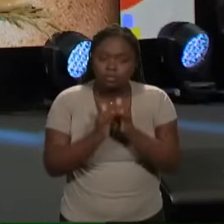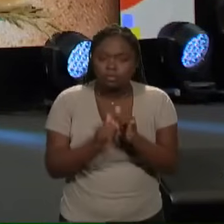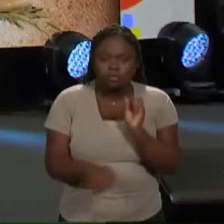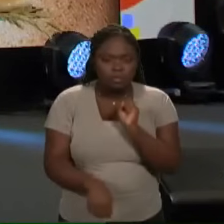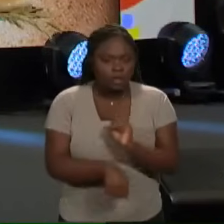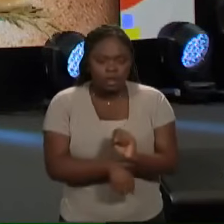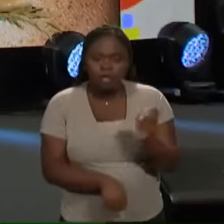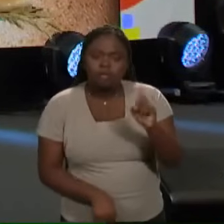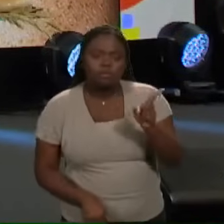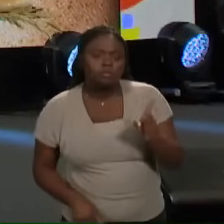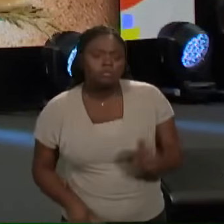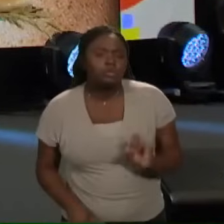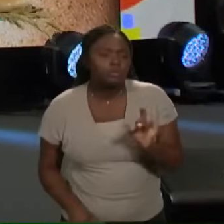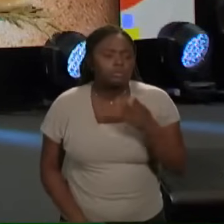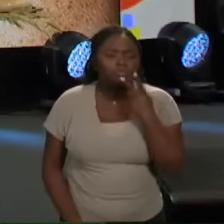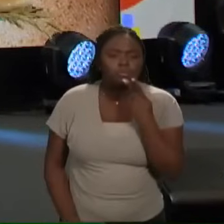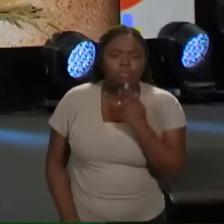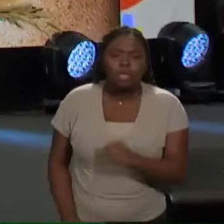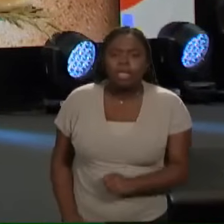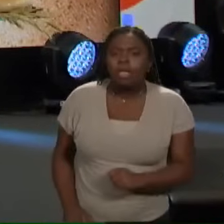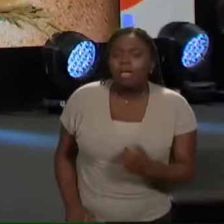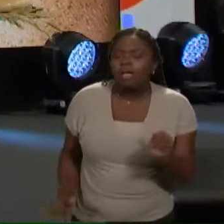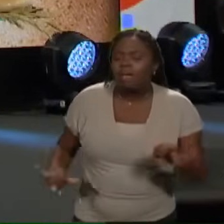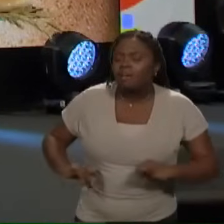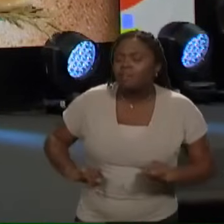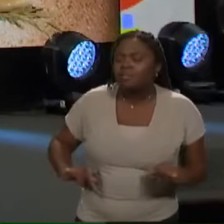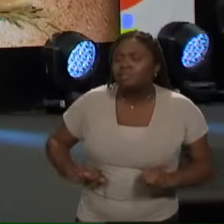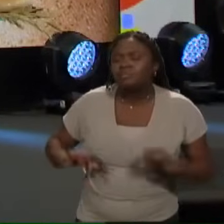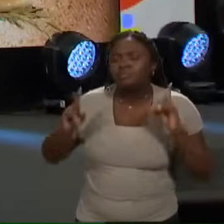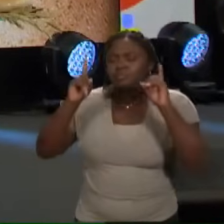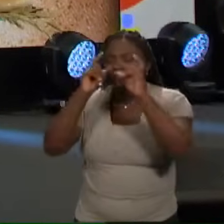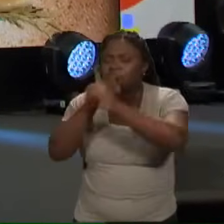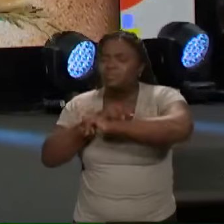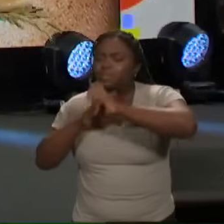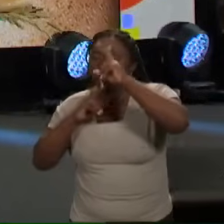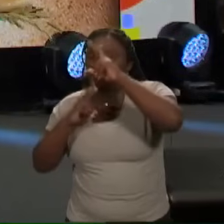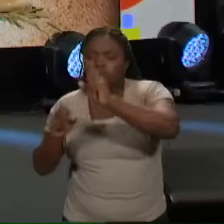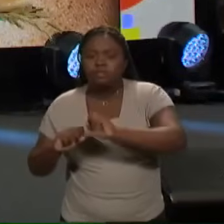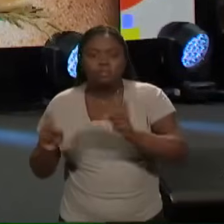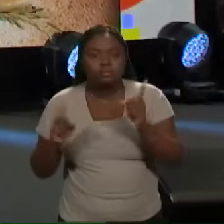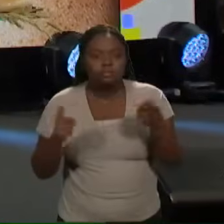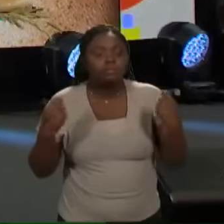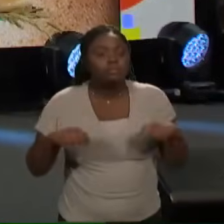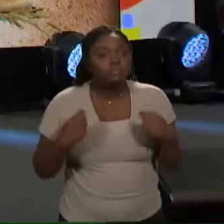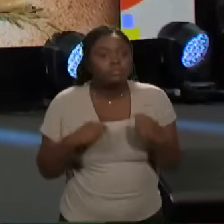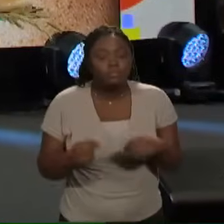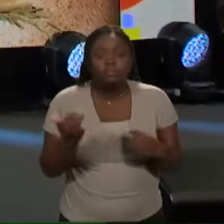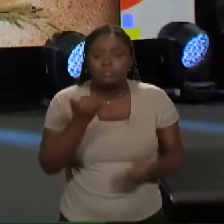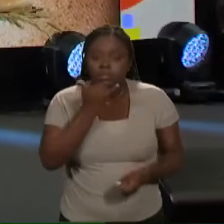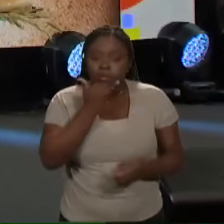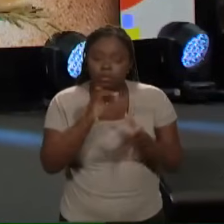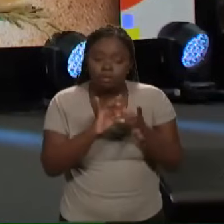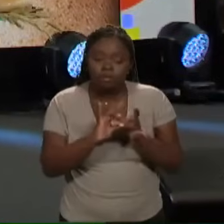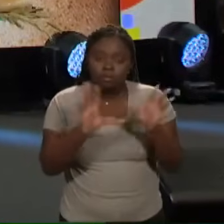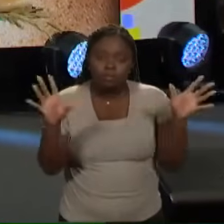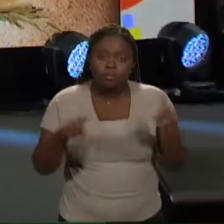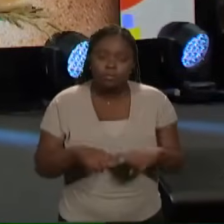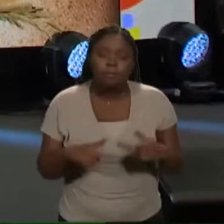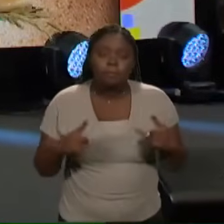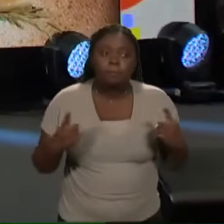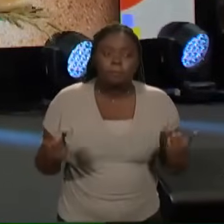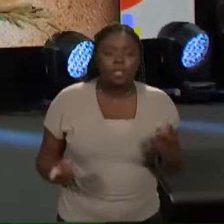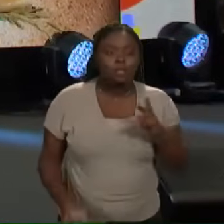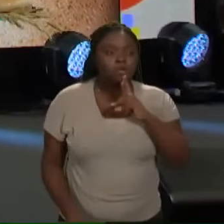parados simplesmente dizendo: a dor é grande demais. É necessário que o perdão seja liberado, mas não conte